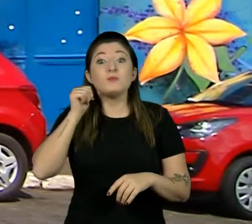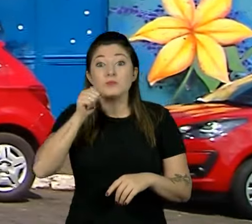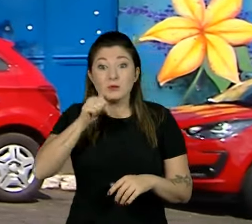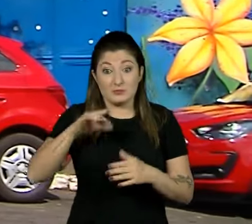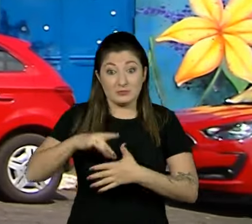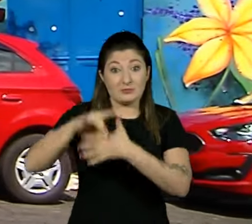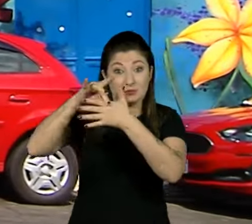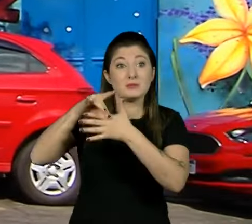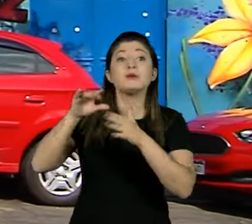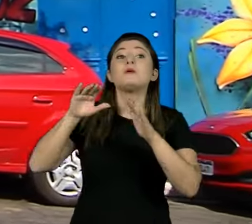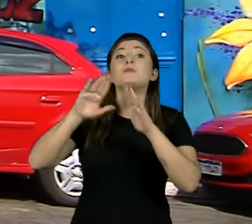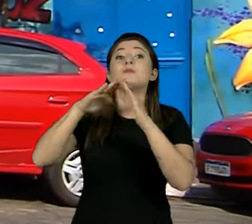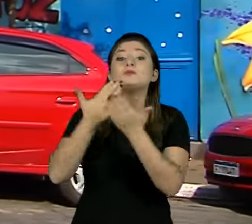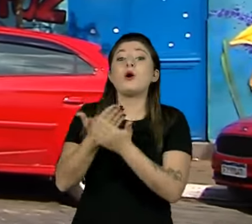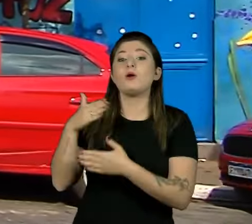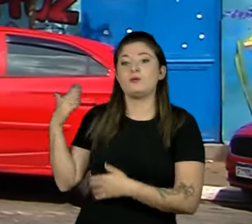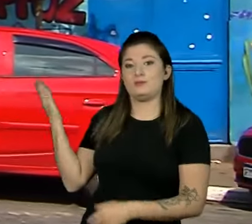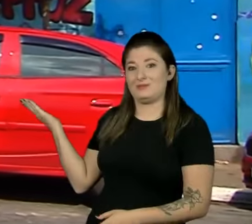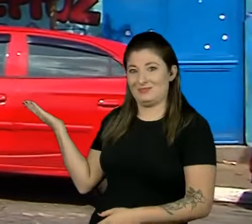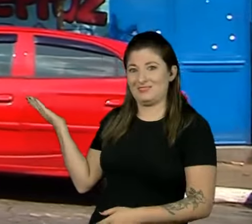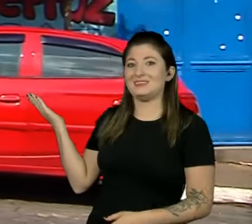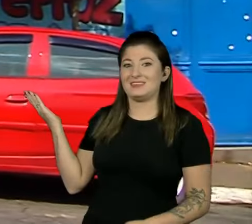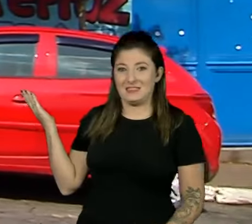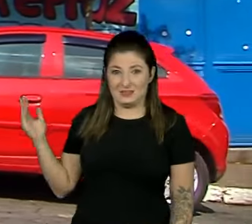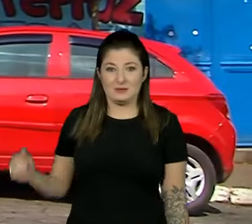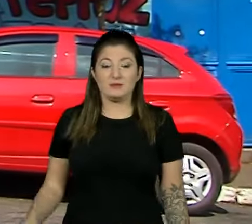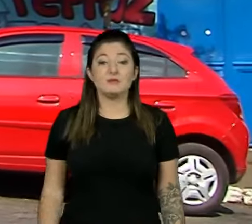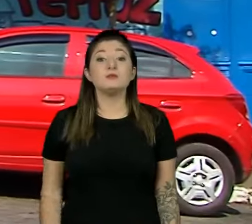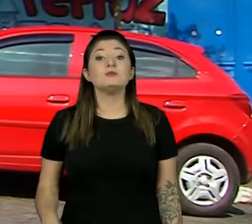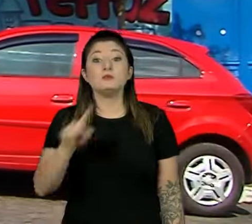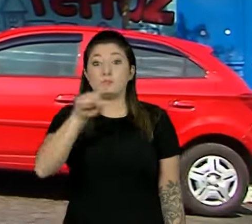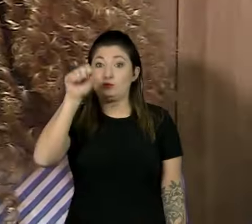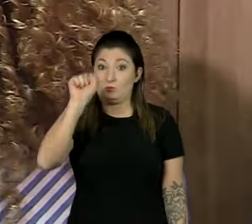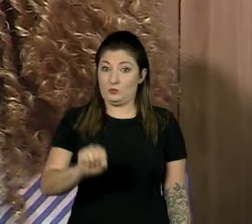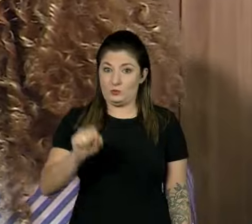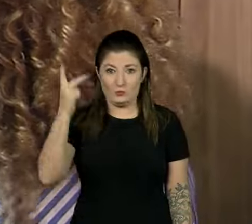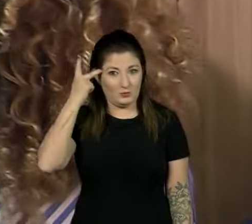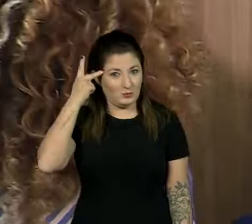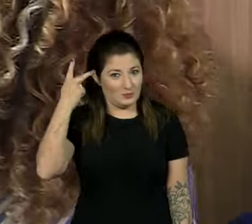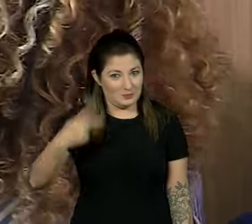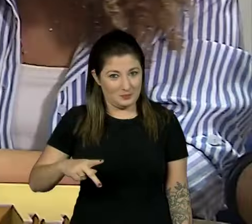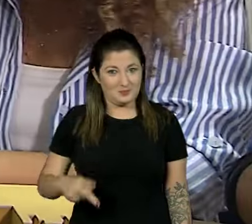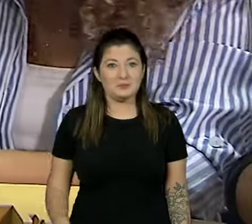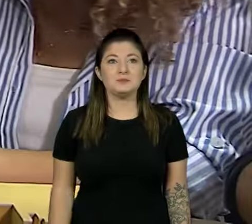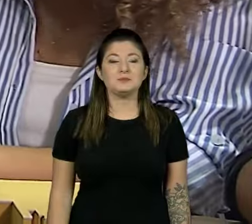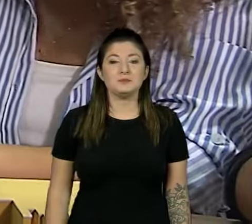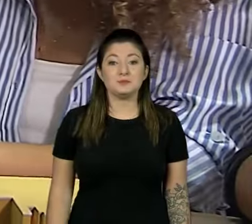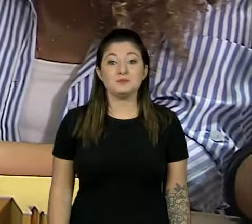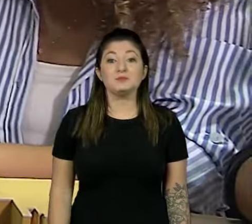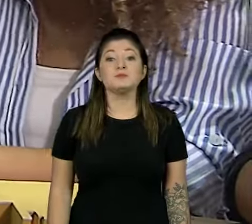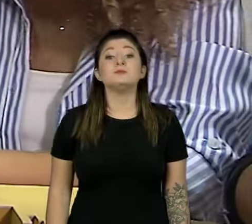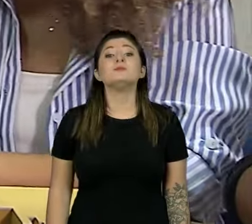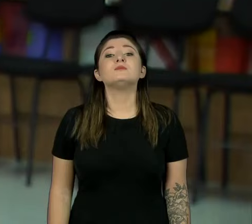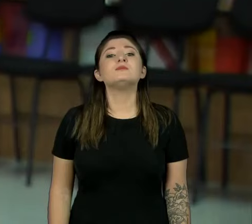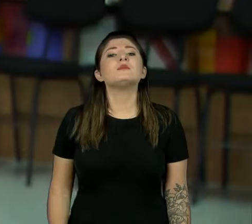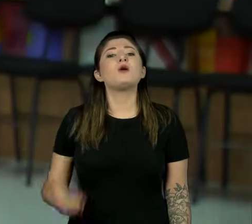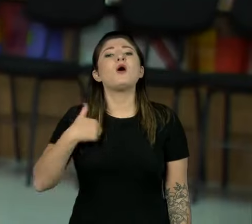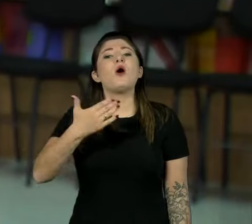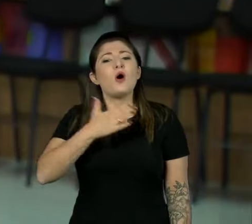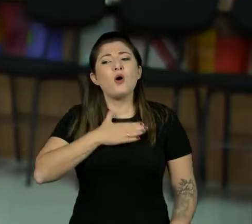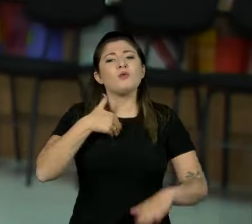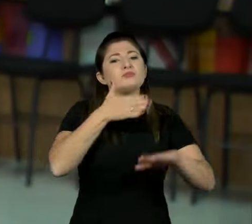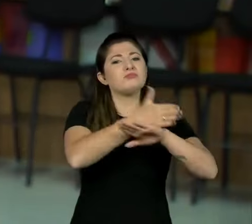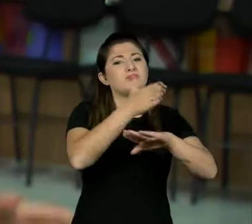Desembargador Manuel Carlos de Figueiredo Ferraz, na Zona Sul de São Paulo. Eu gosto de estar no meio dos projetos porque é